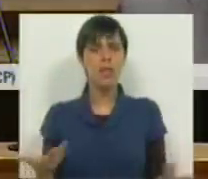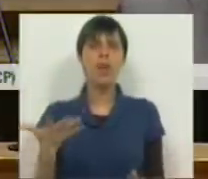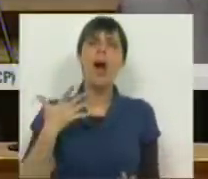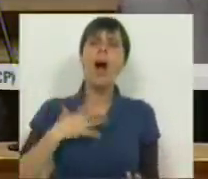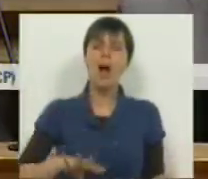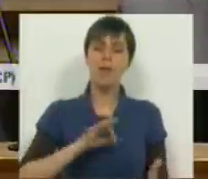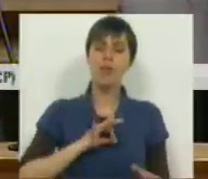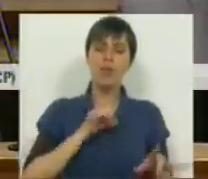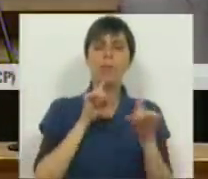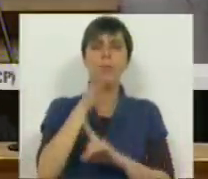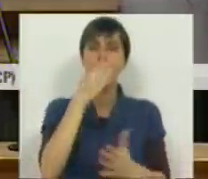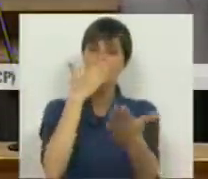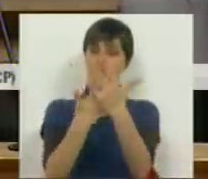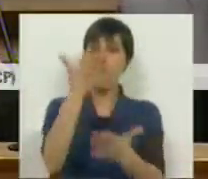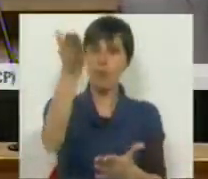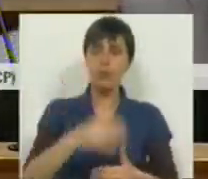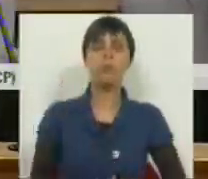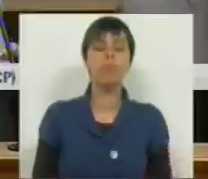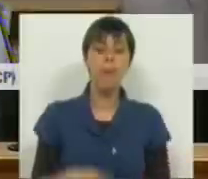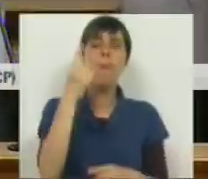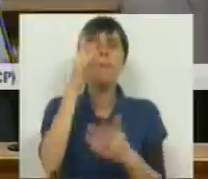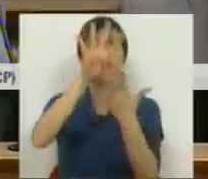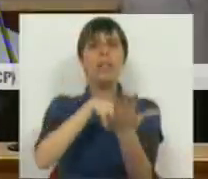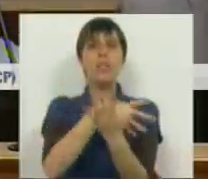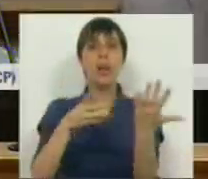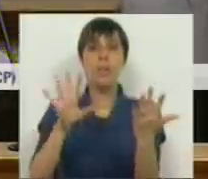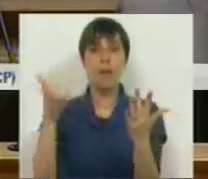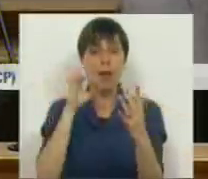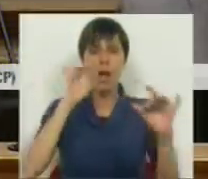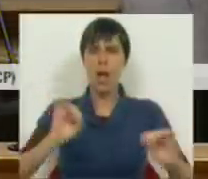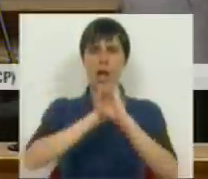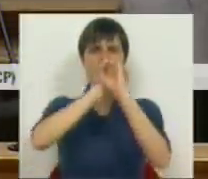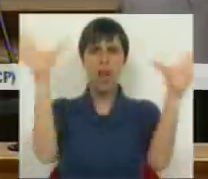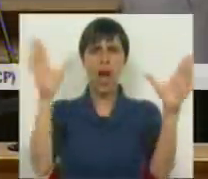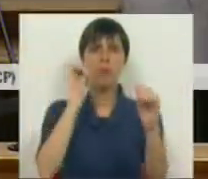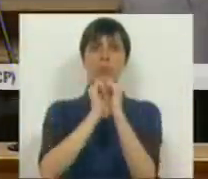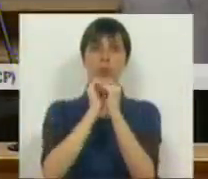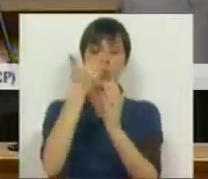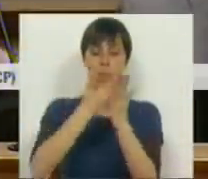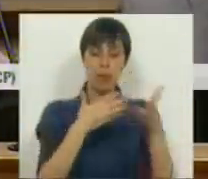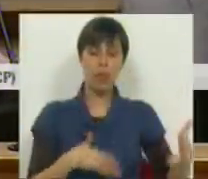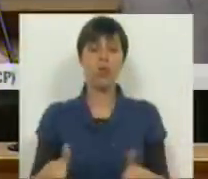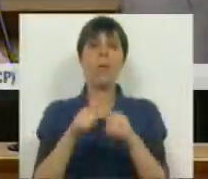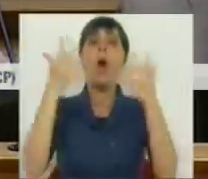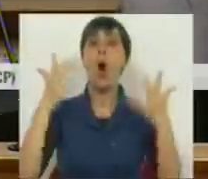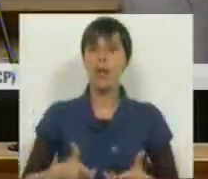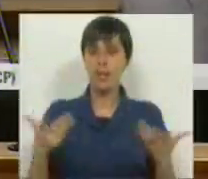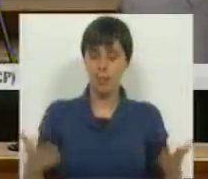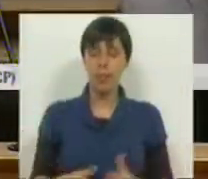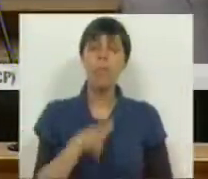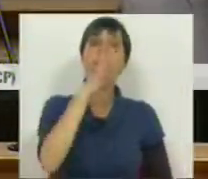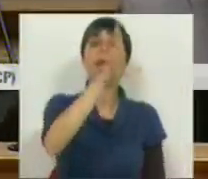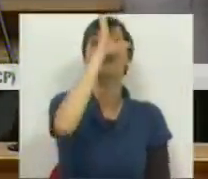queria, Sr. Deputado, confrontá-lo com uma das tabelas mais elucidativas do documento de estratégia orçamental.